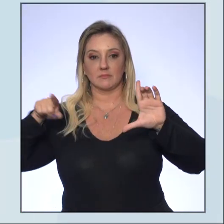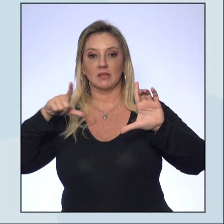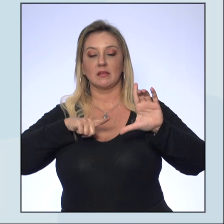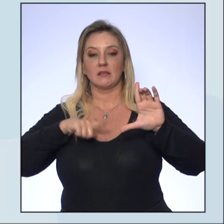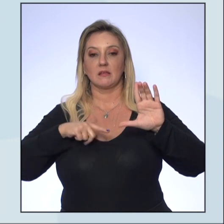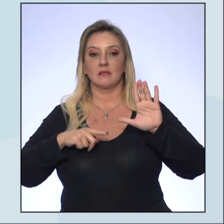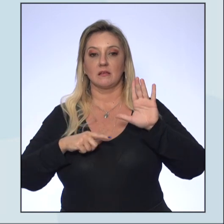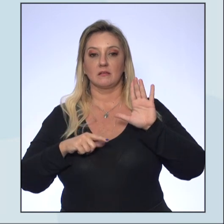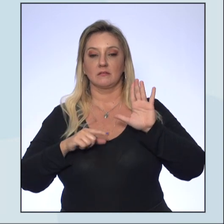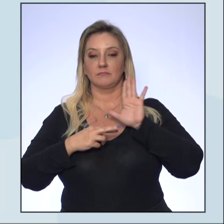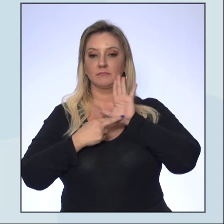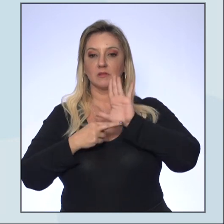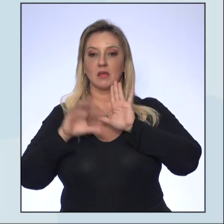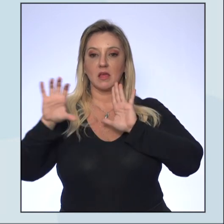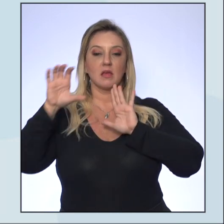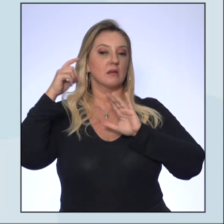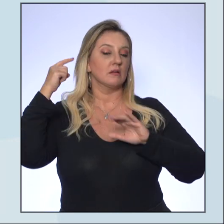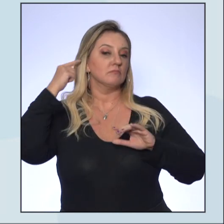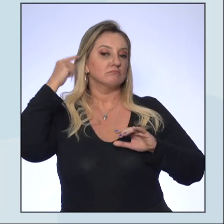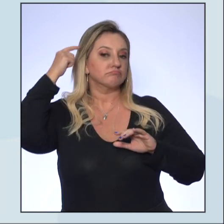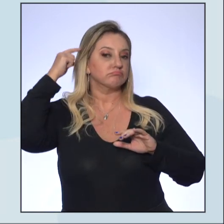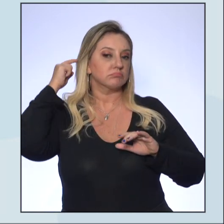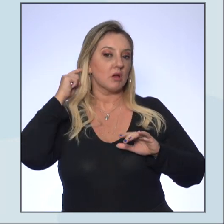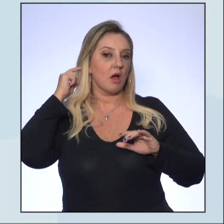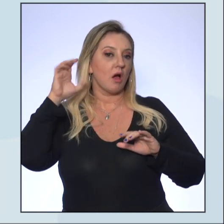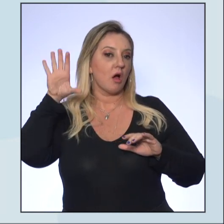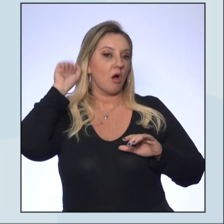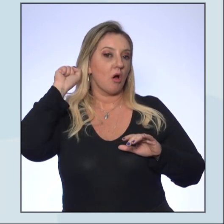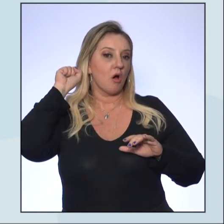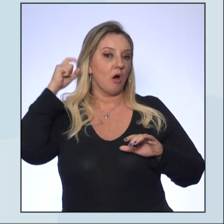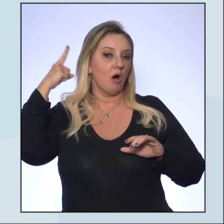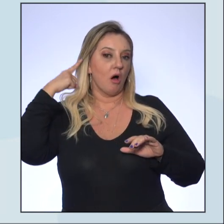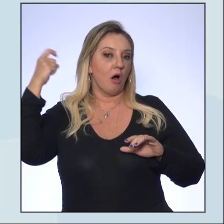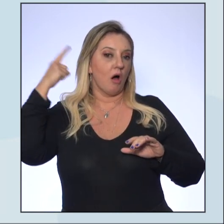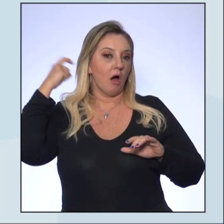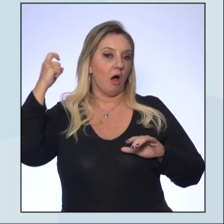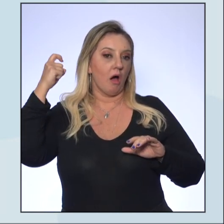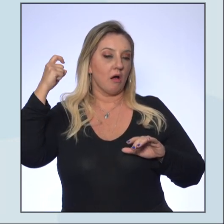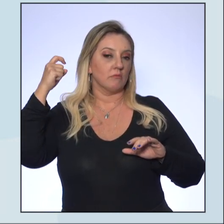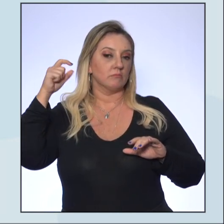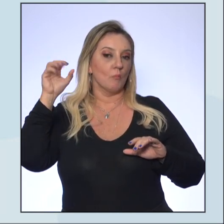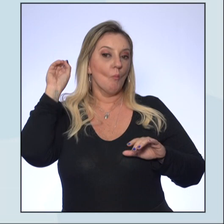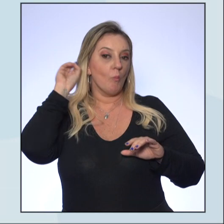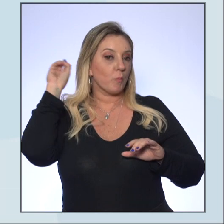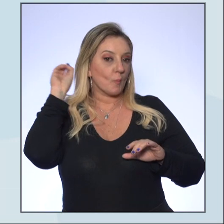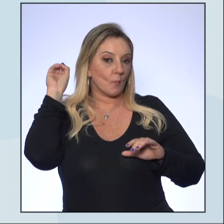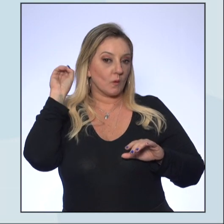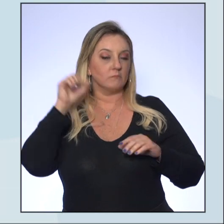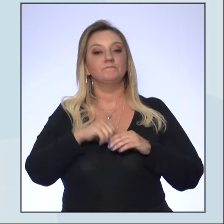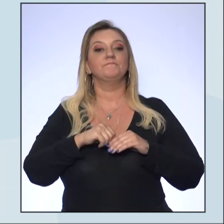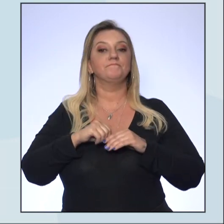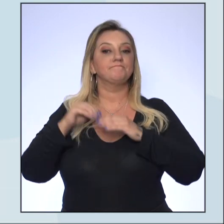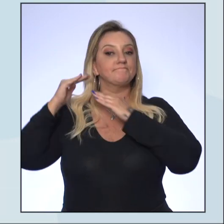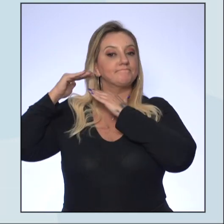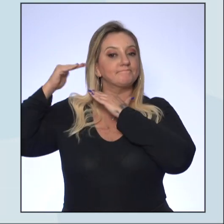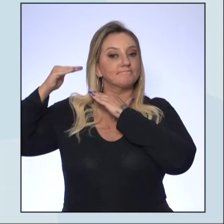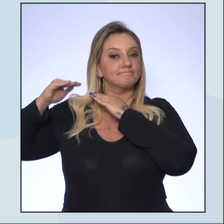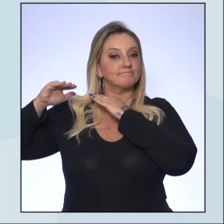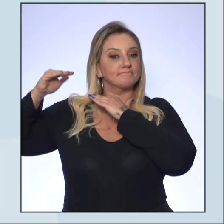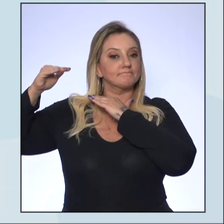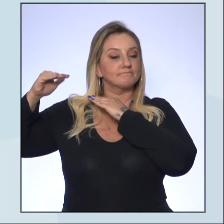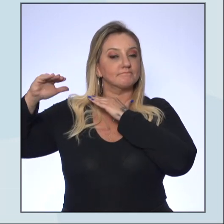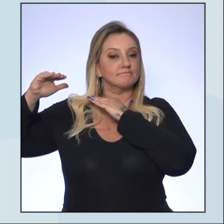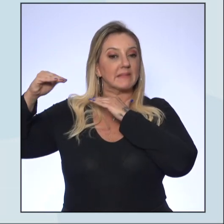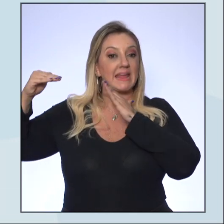estão apresentadas as regiões do ouvido humano, nos quais o som é audível e inaudível. E as linhas